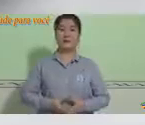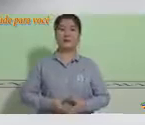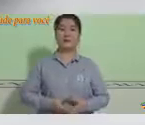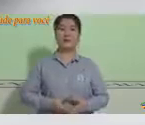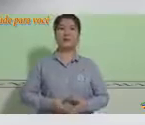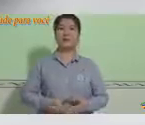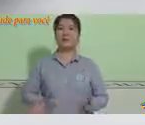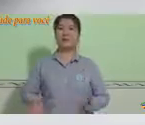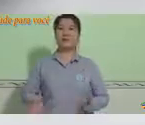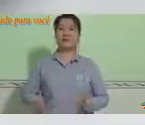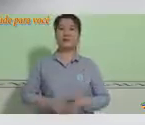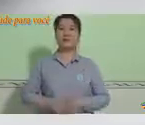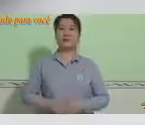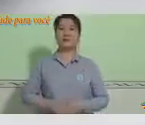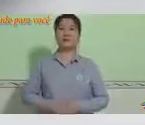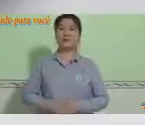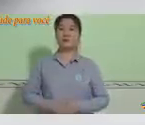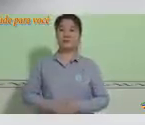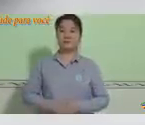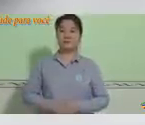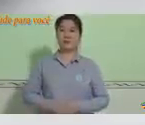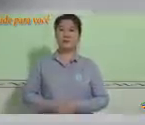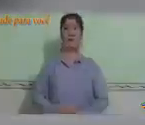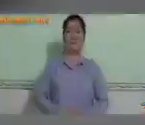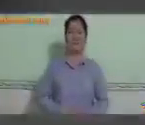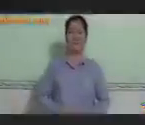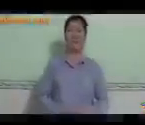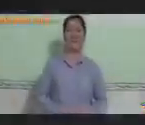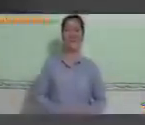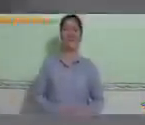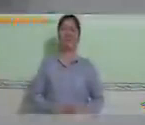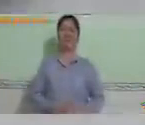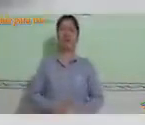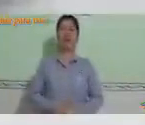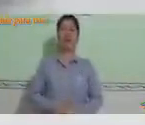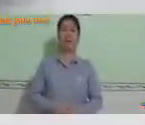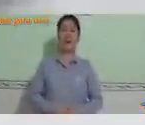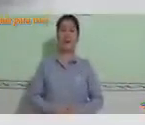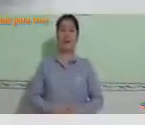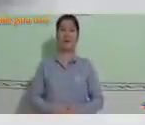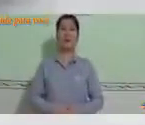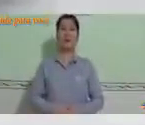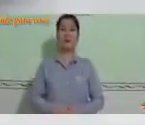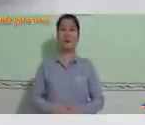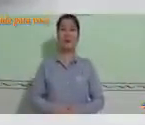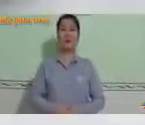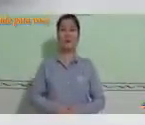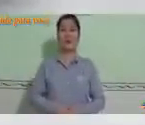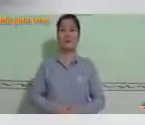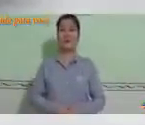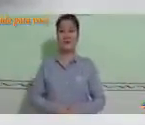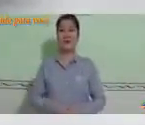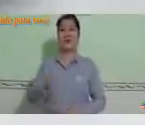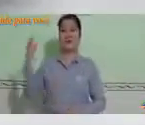é feito como uso de remédios como tiabendazol, albendazol ou mebendazol, que podem ser usados na